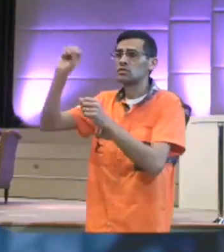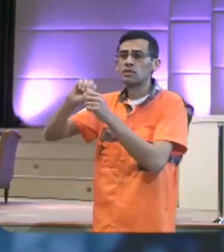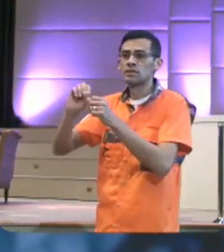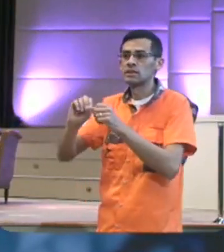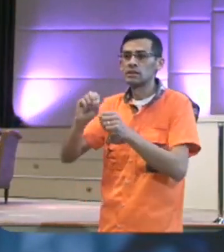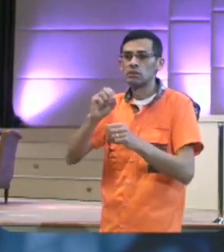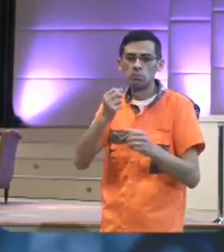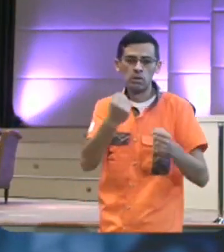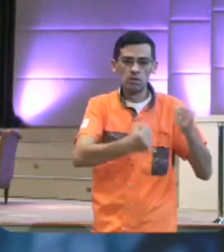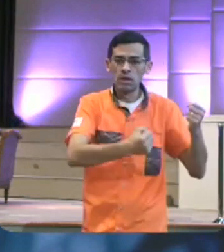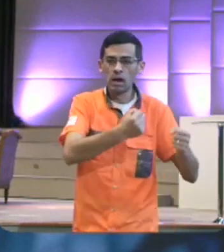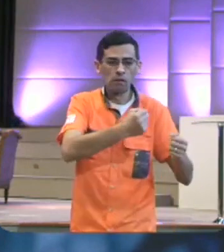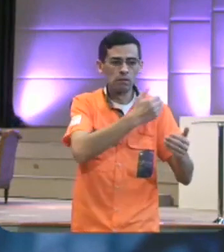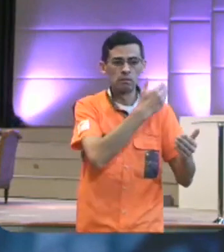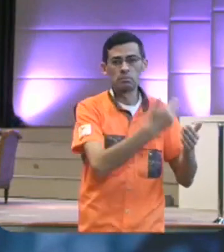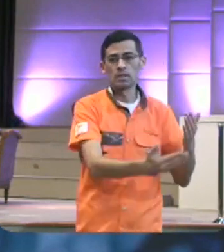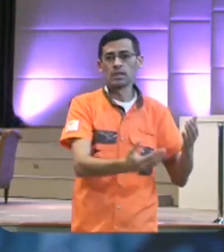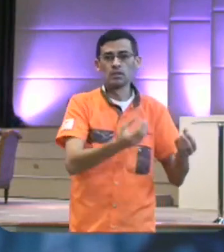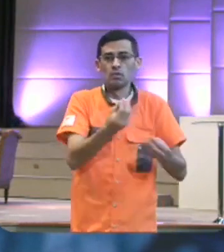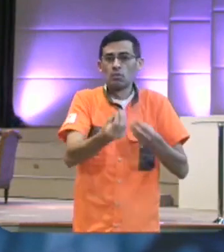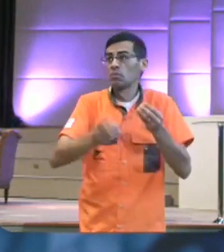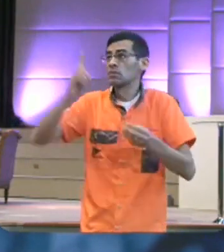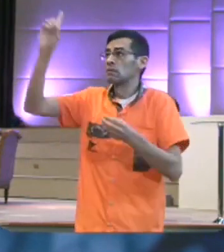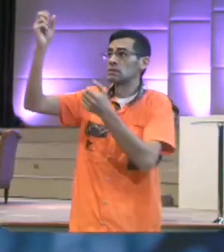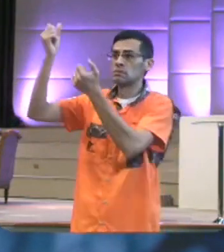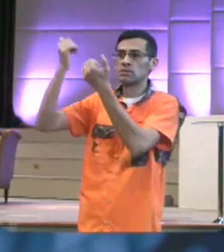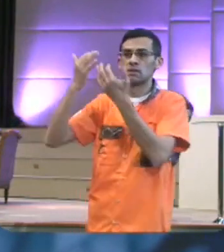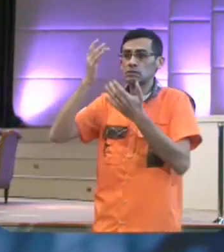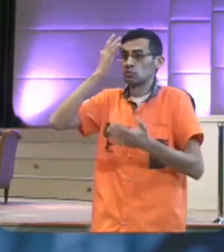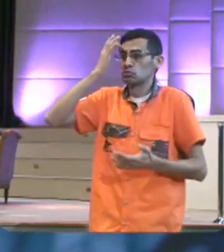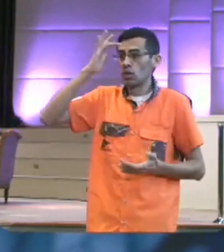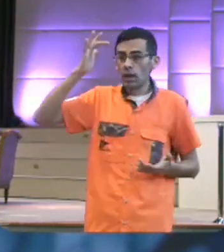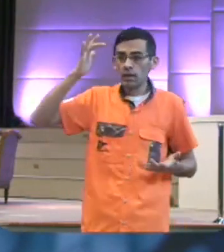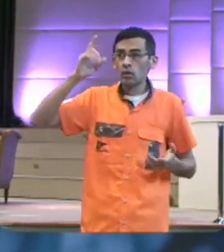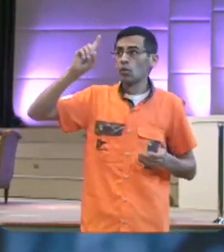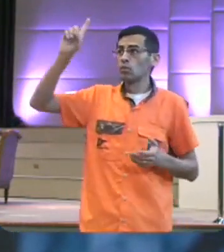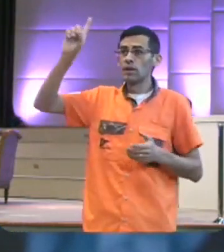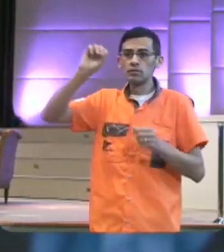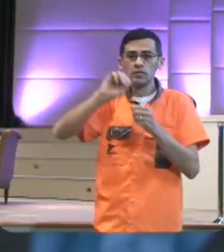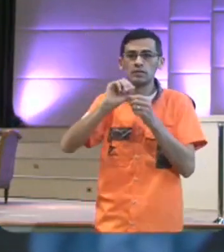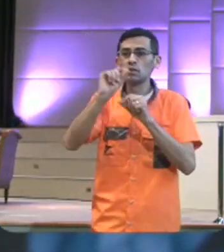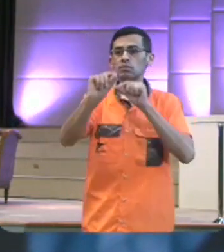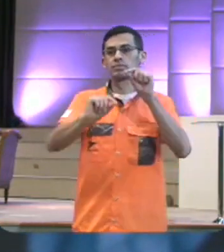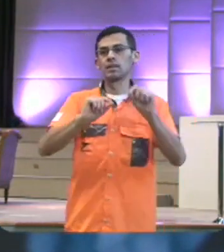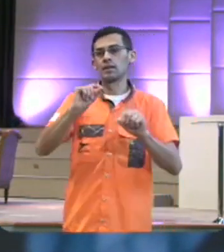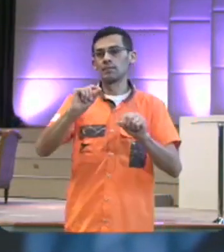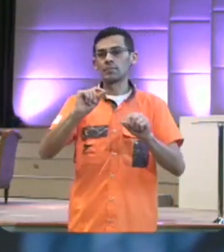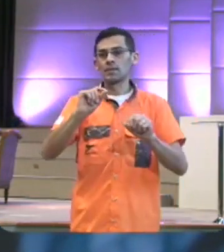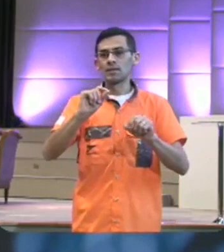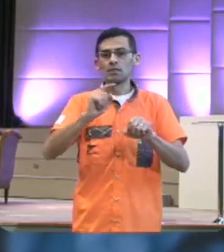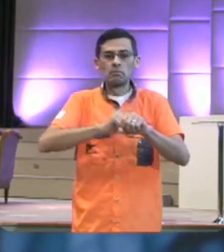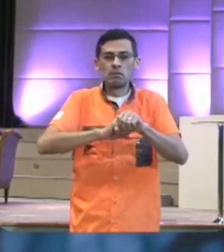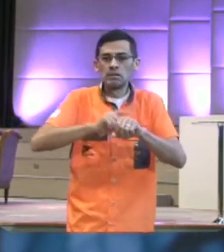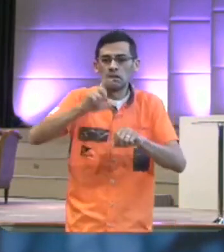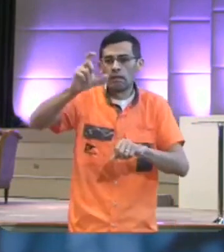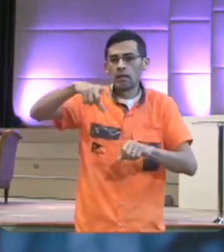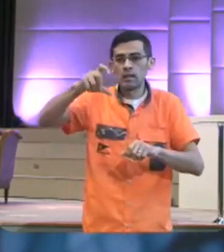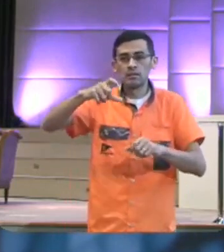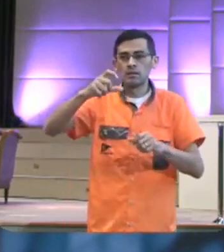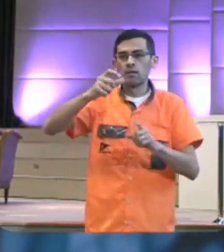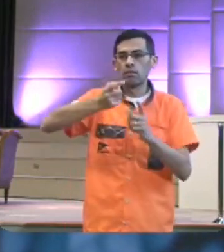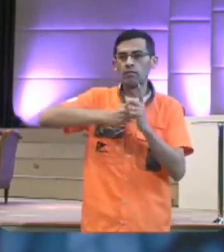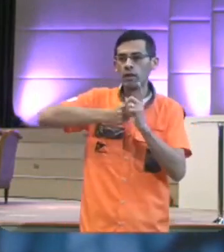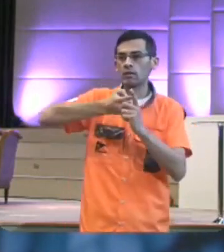carro vai ser apreendido? O que Deus pode fazer quando o meu cartão de